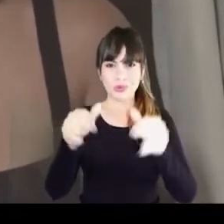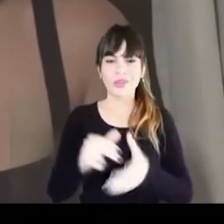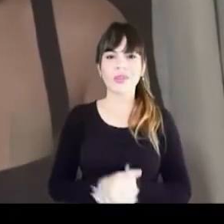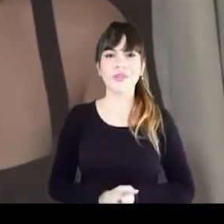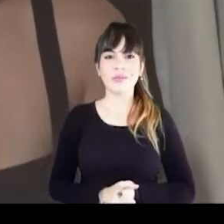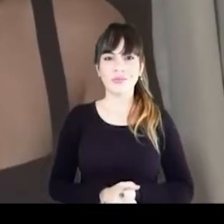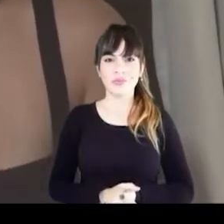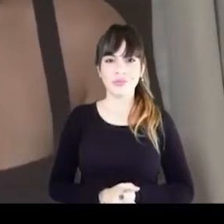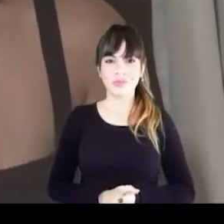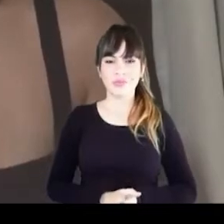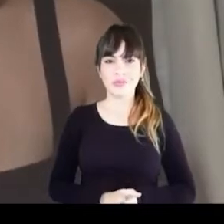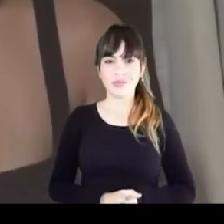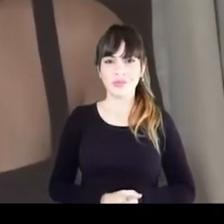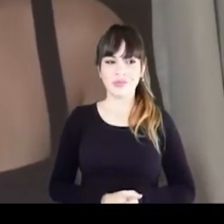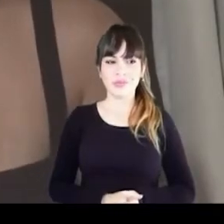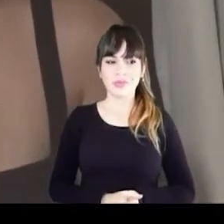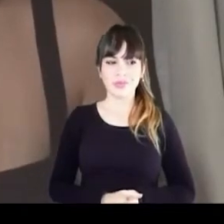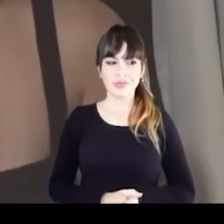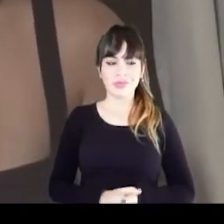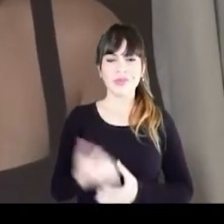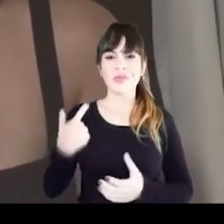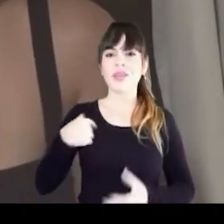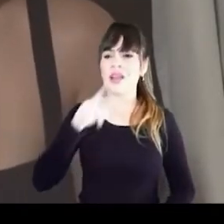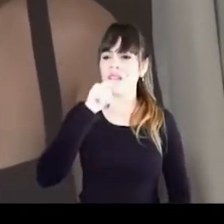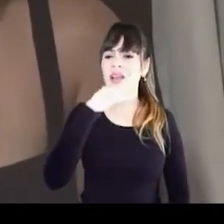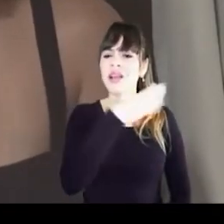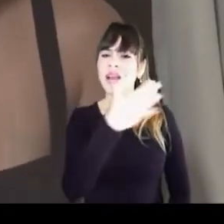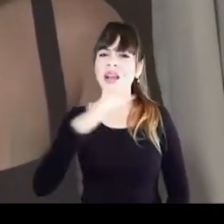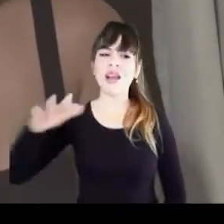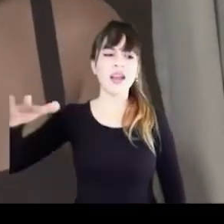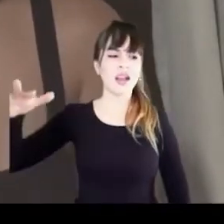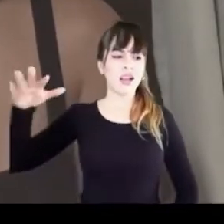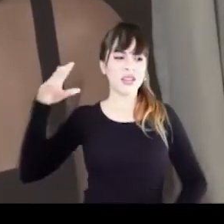Pacífico, Leão.